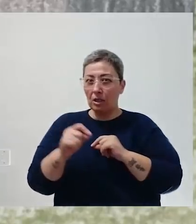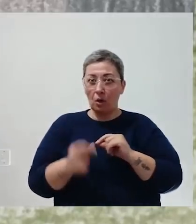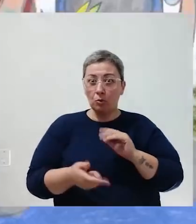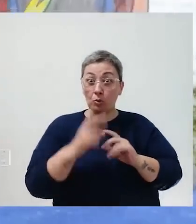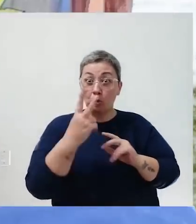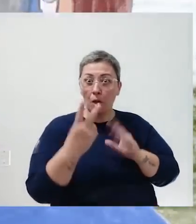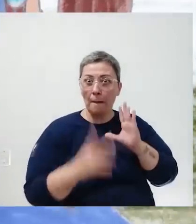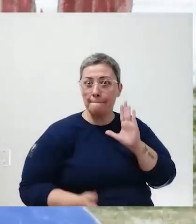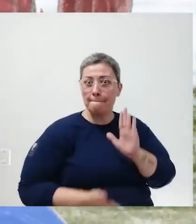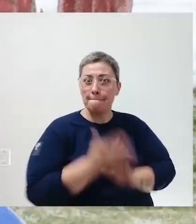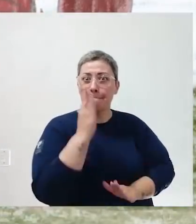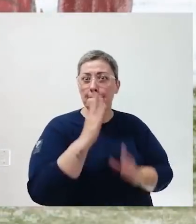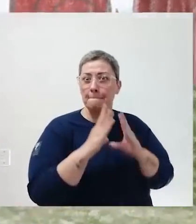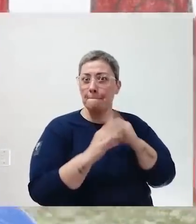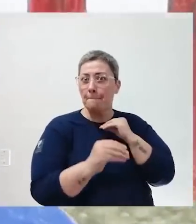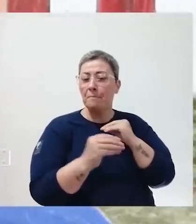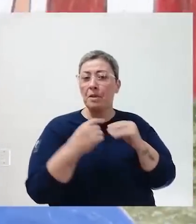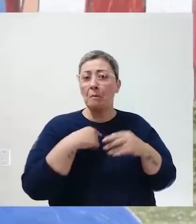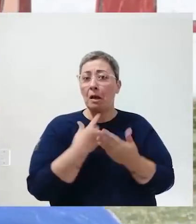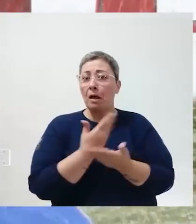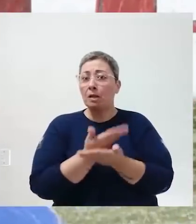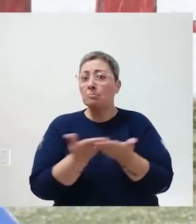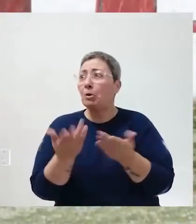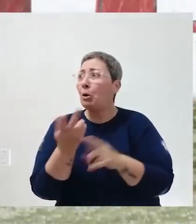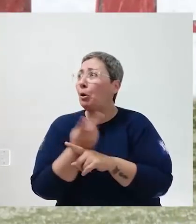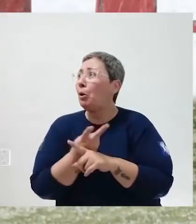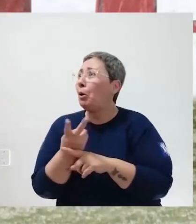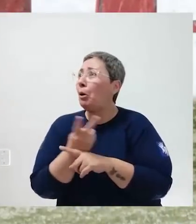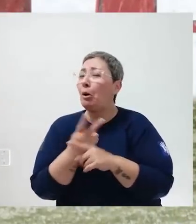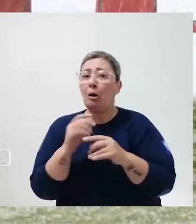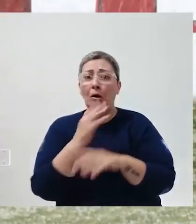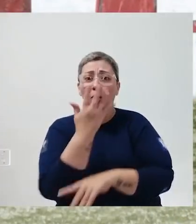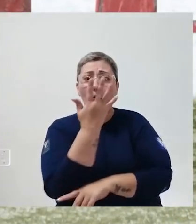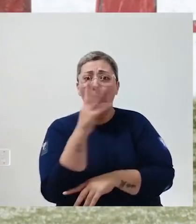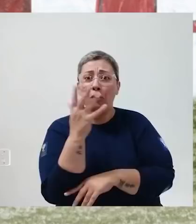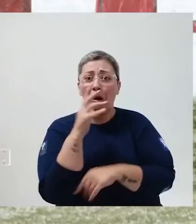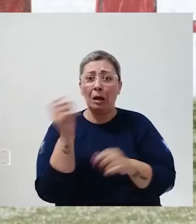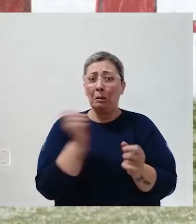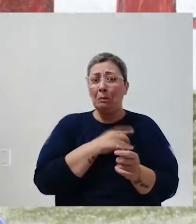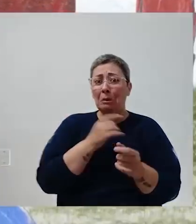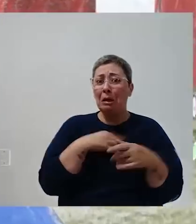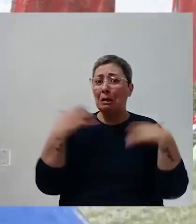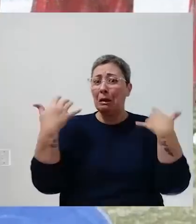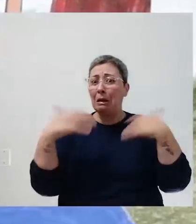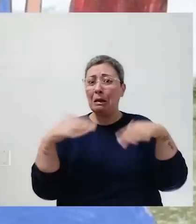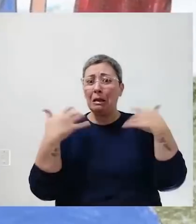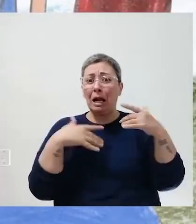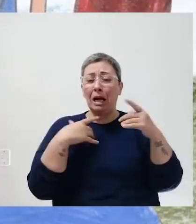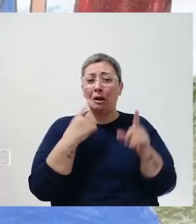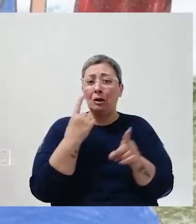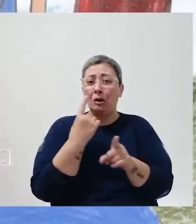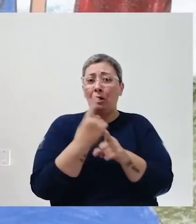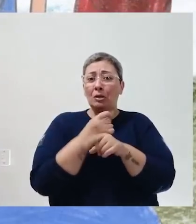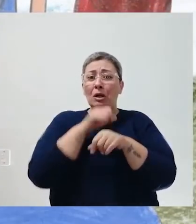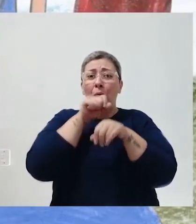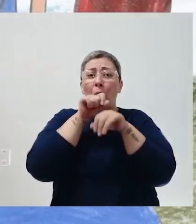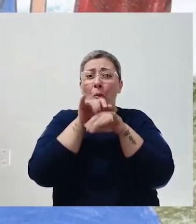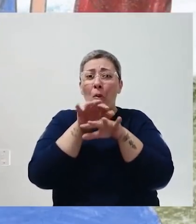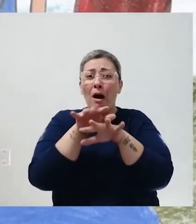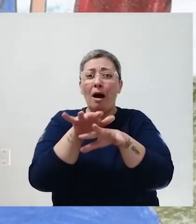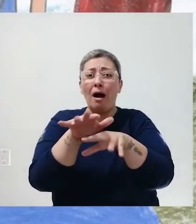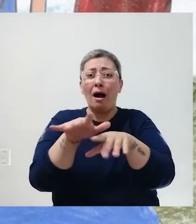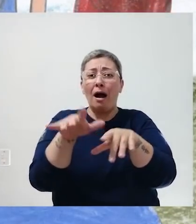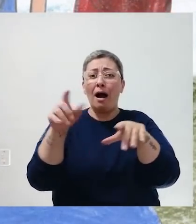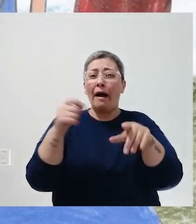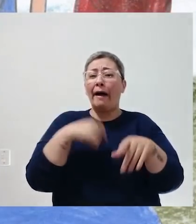conseguiram fugir, mas se perderam numa floresta assombrada. Lá encontraram um dragão, velho